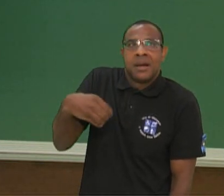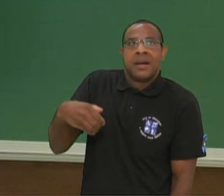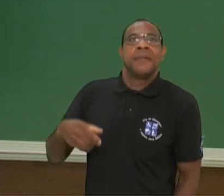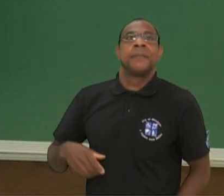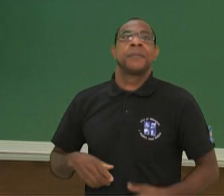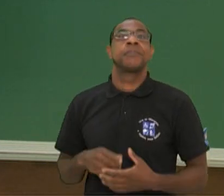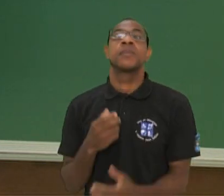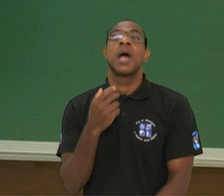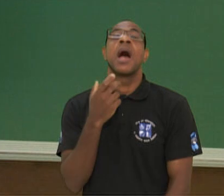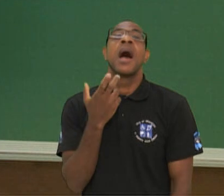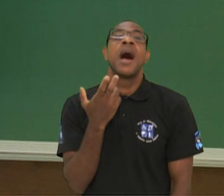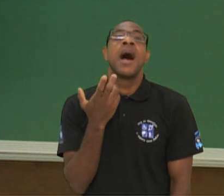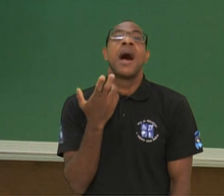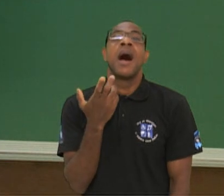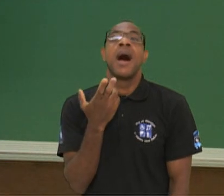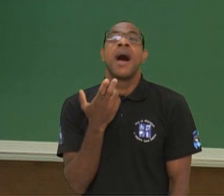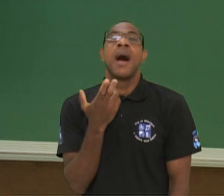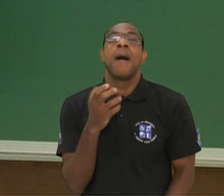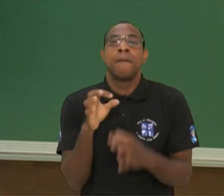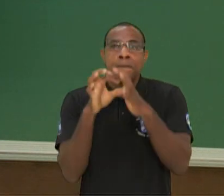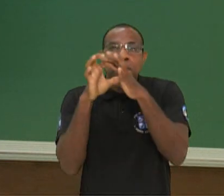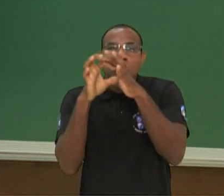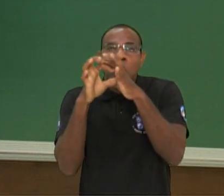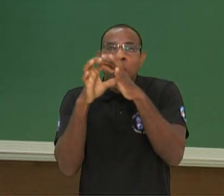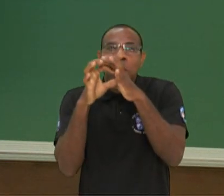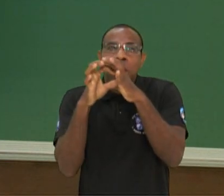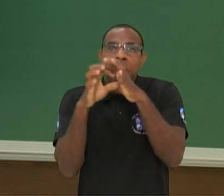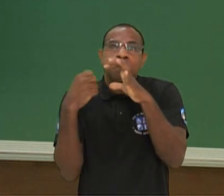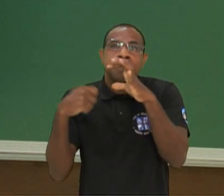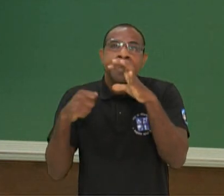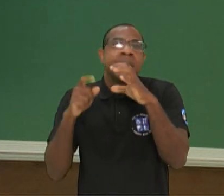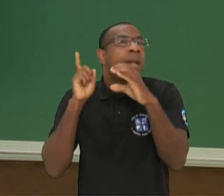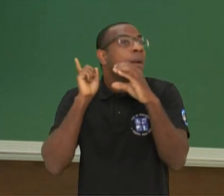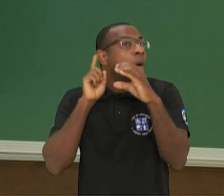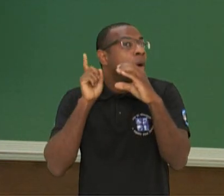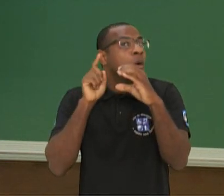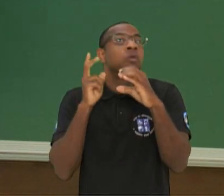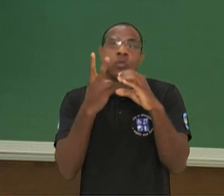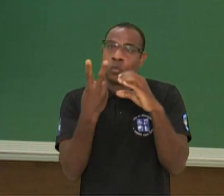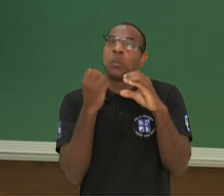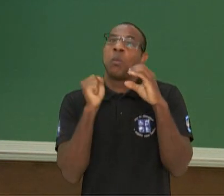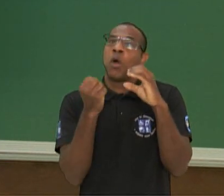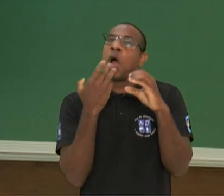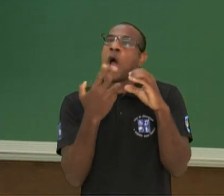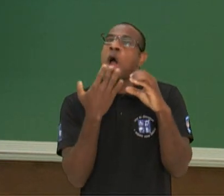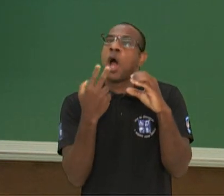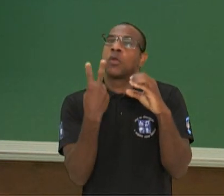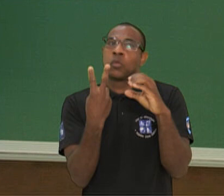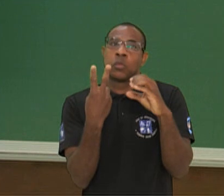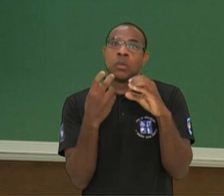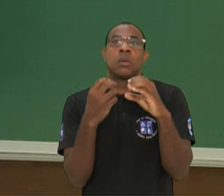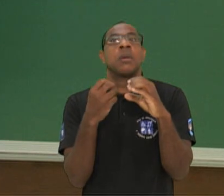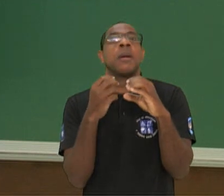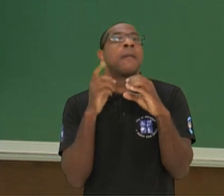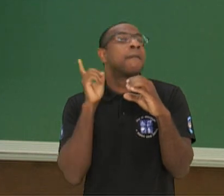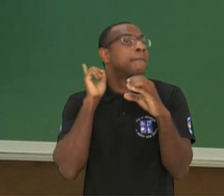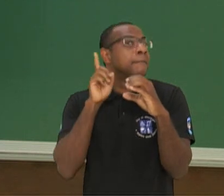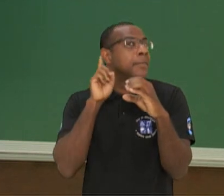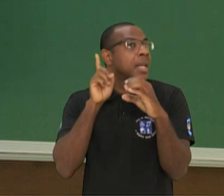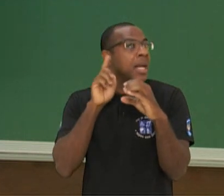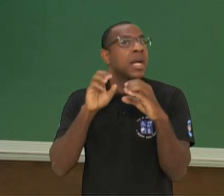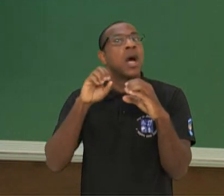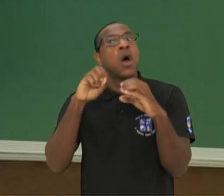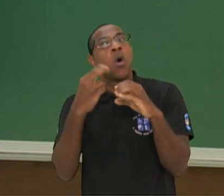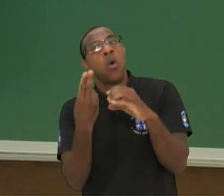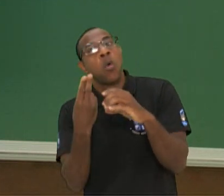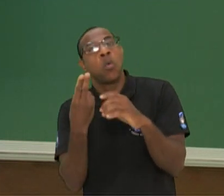A bolinha, ela pode ser de duas cores, né? Então, ou ela é branca ou ela é